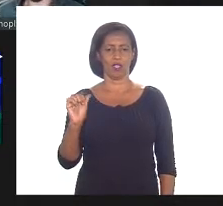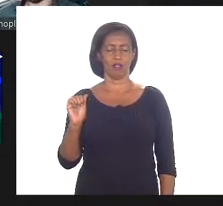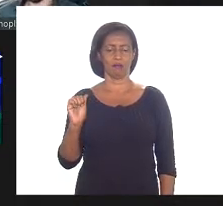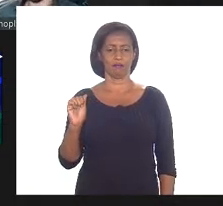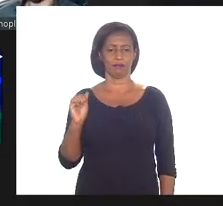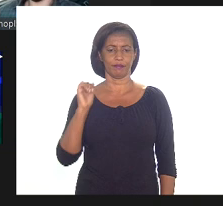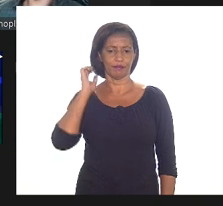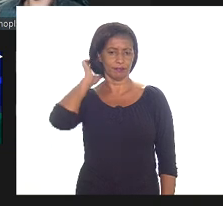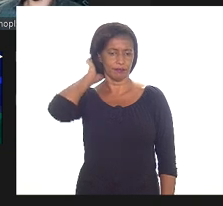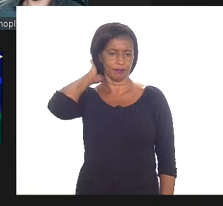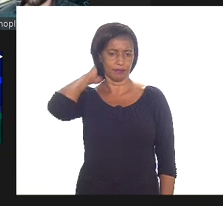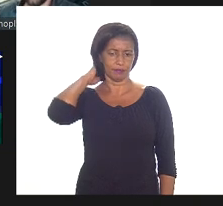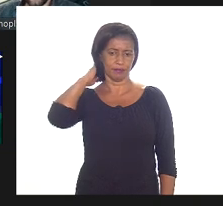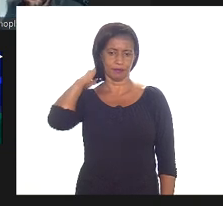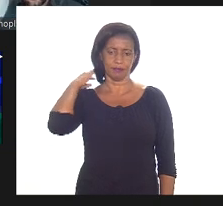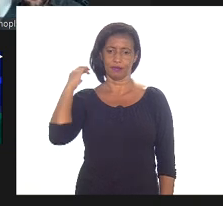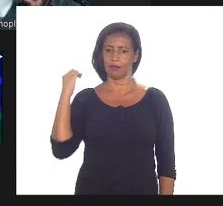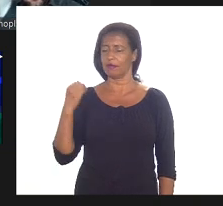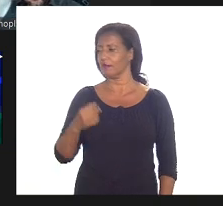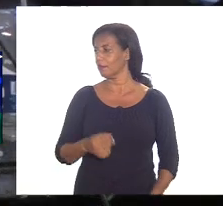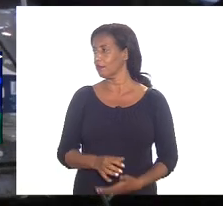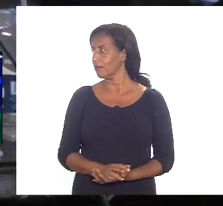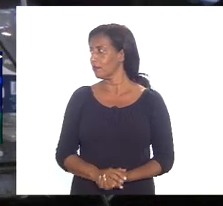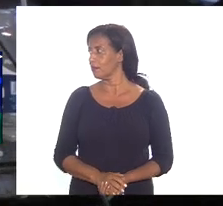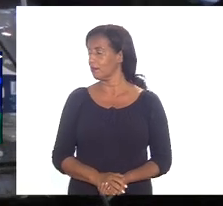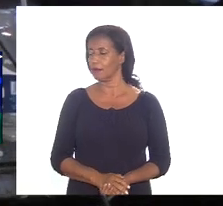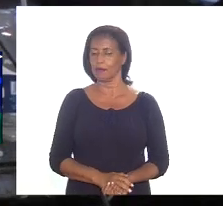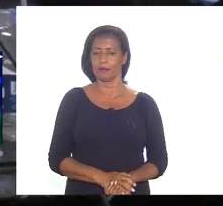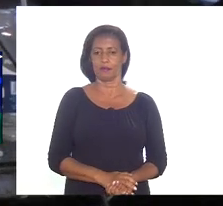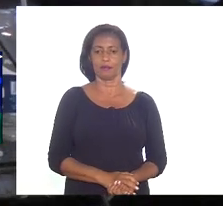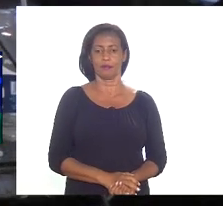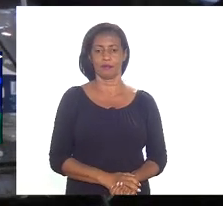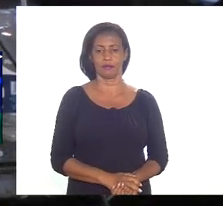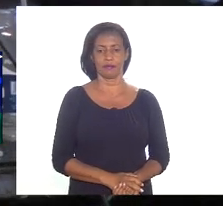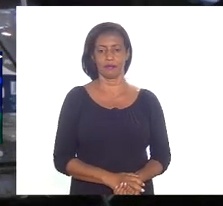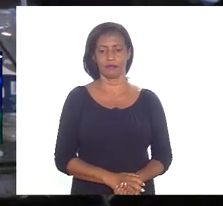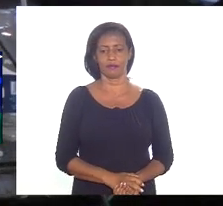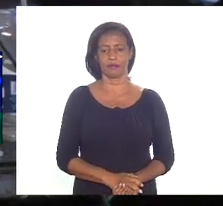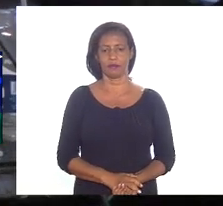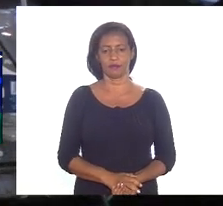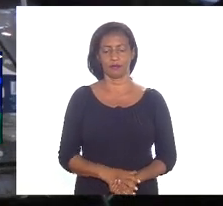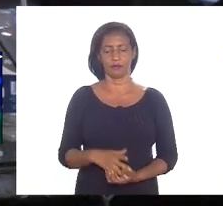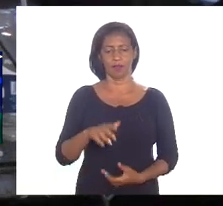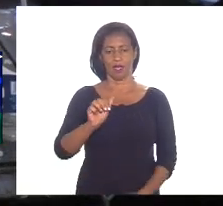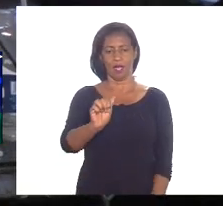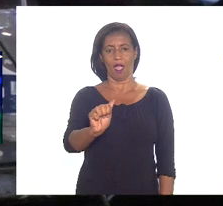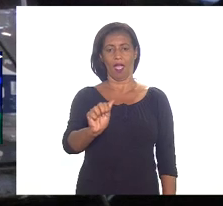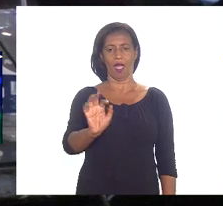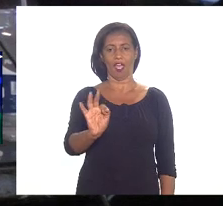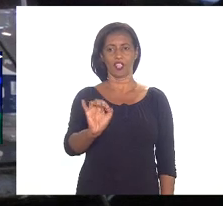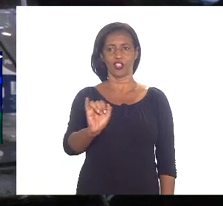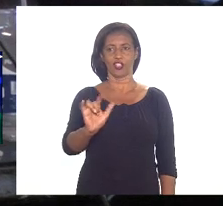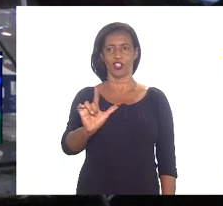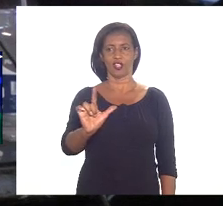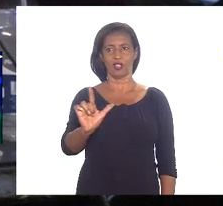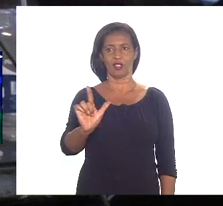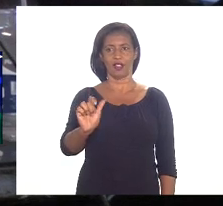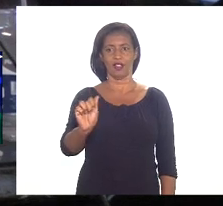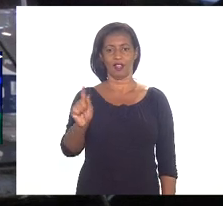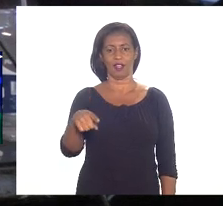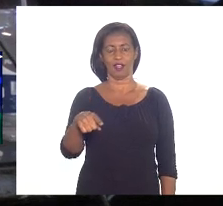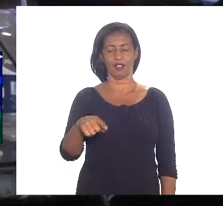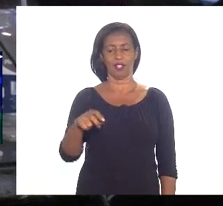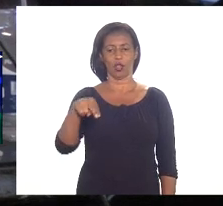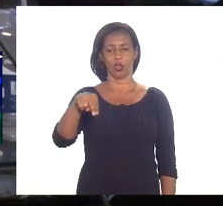Oi Sandra Correia Deputado Átila Nunes o deputado Átila Nunes